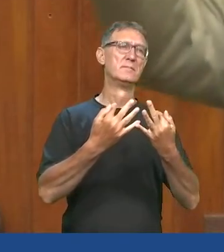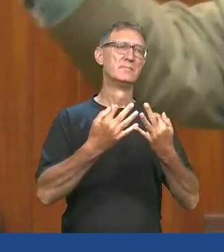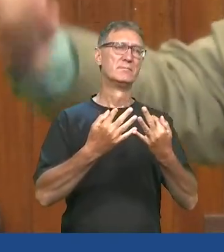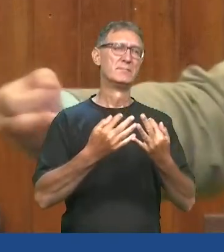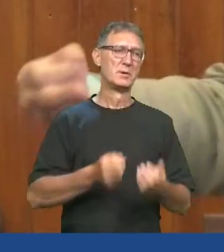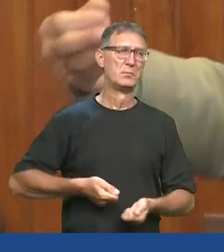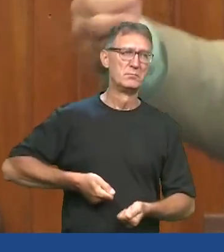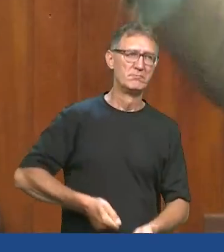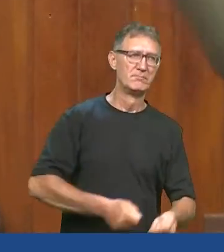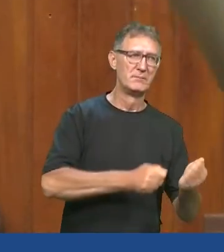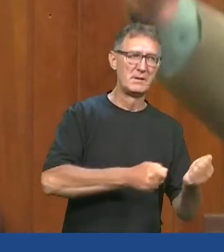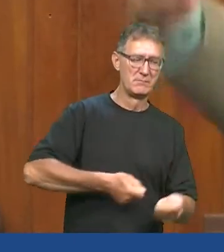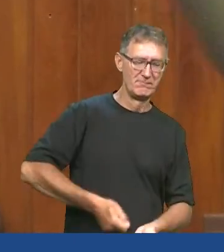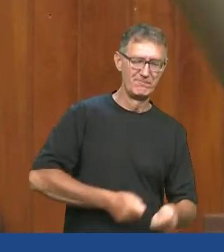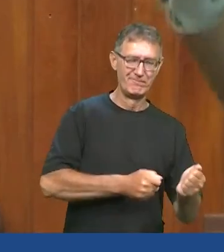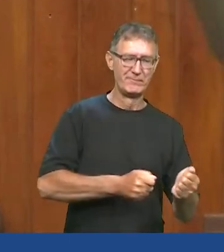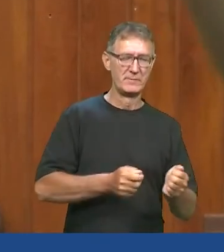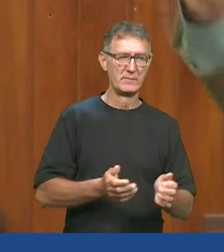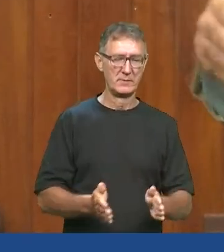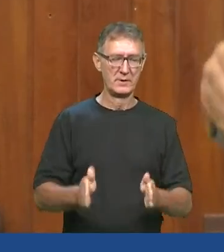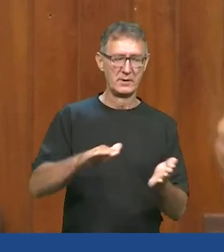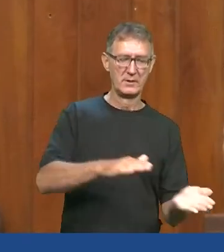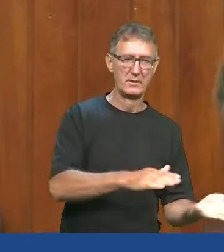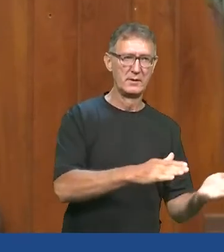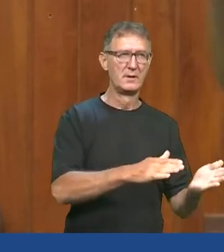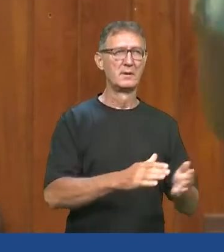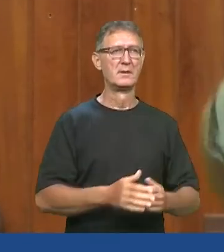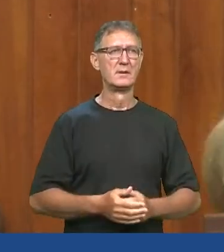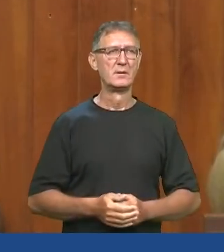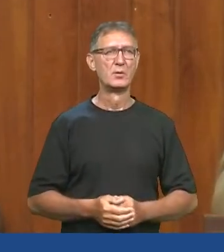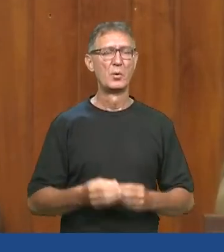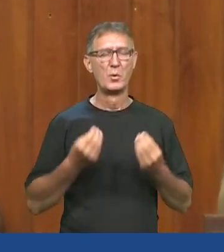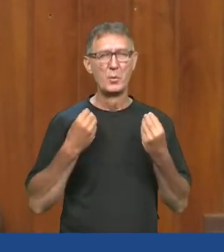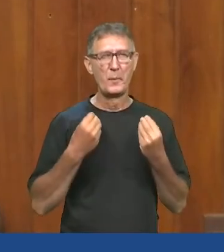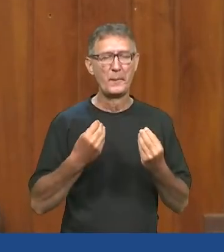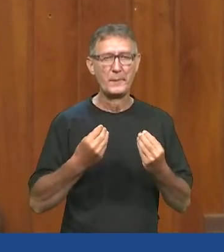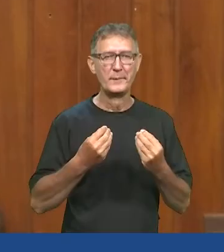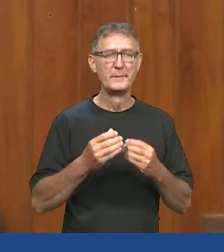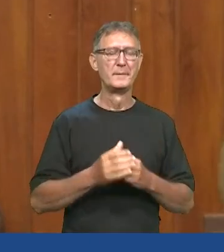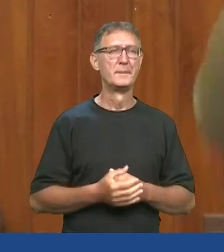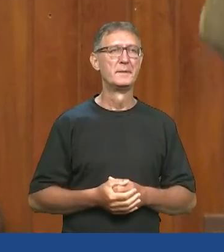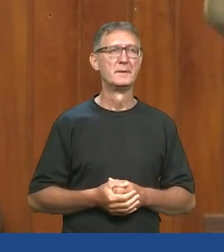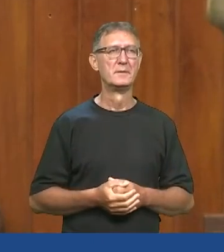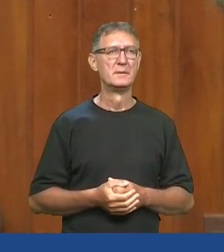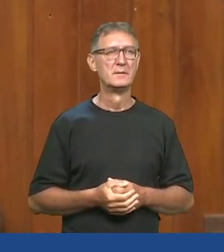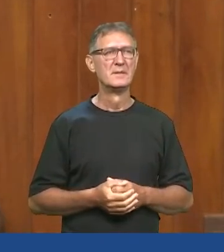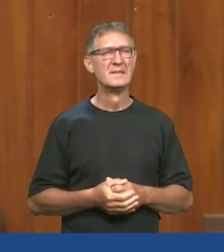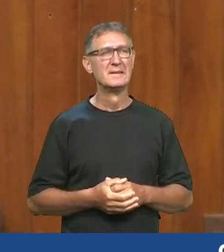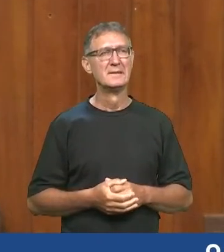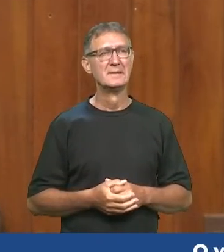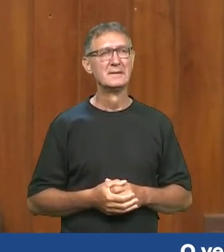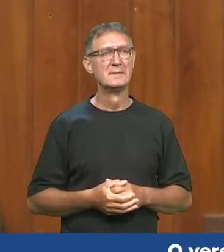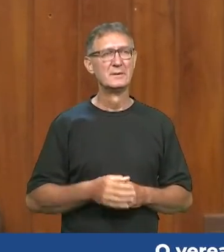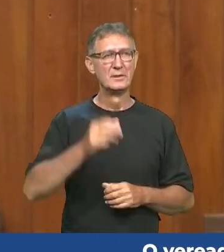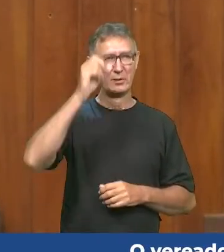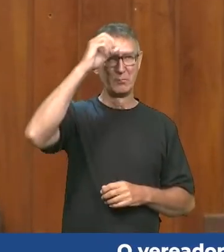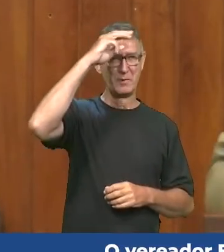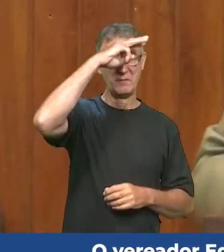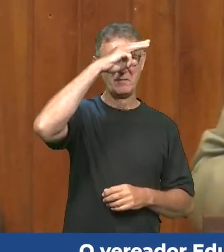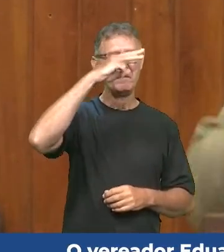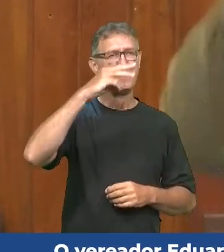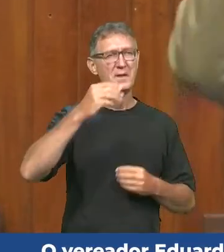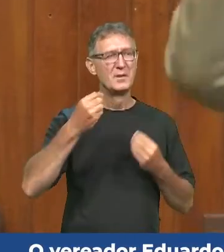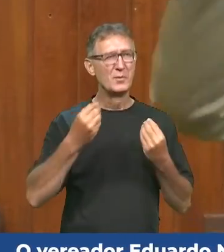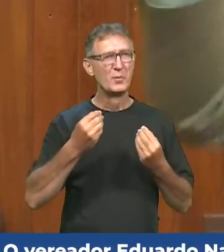que cavou a sepultura, a família que fez o sepultamento. Meu Deus do céu, onde o prefeito está com a